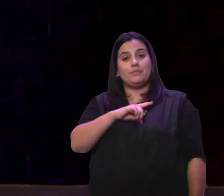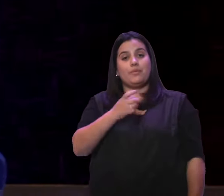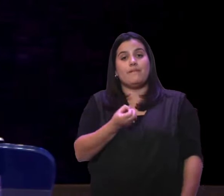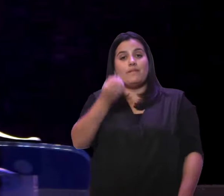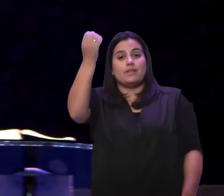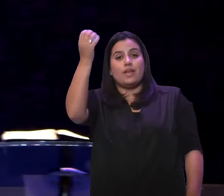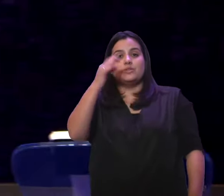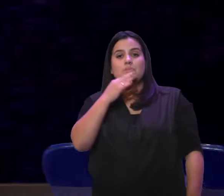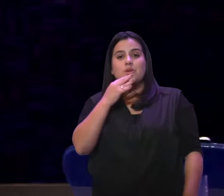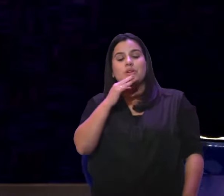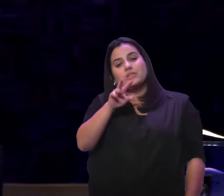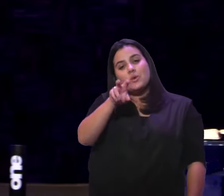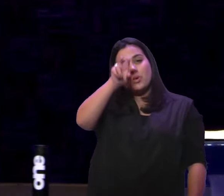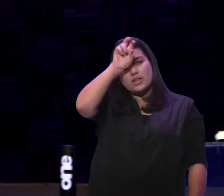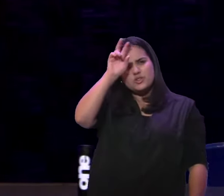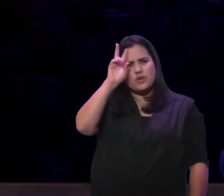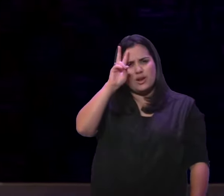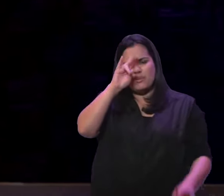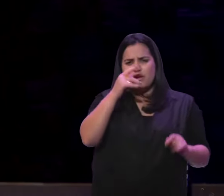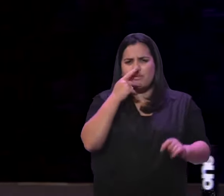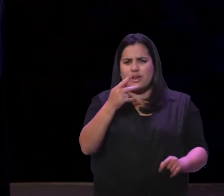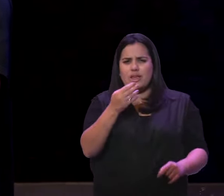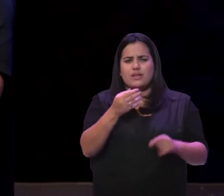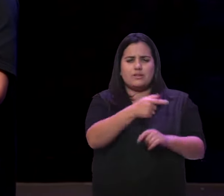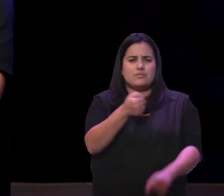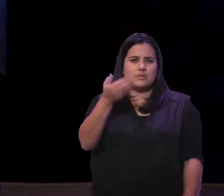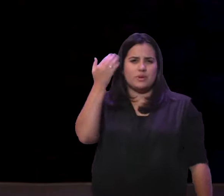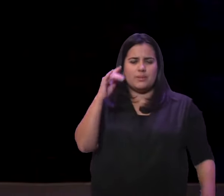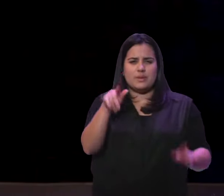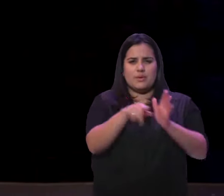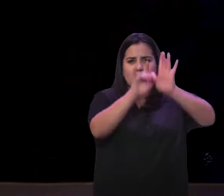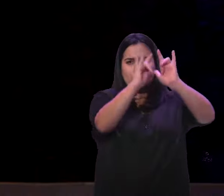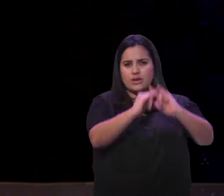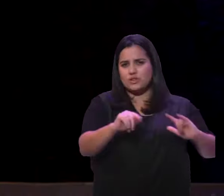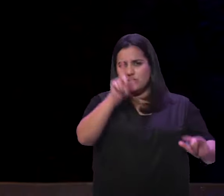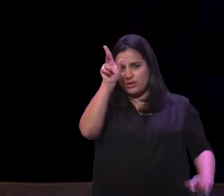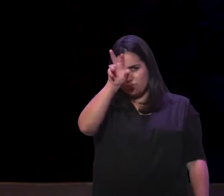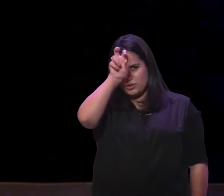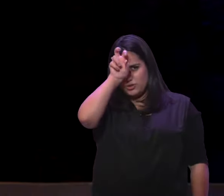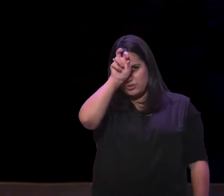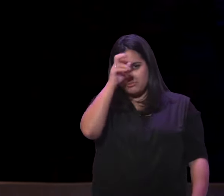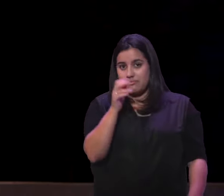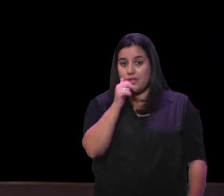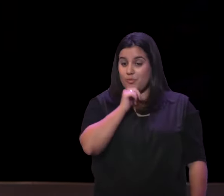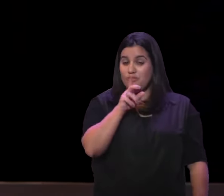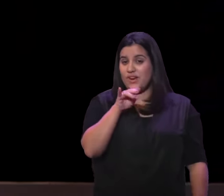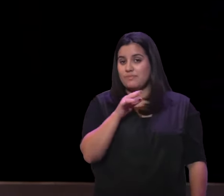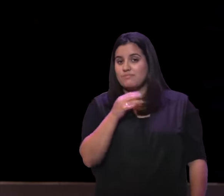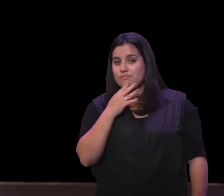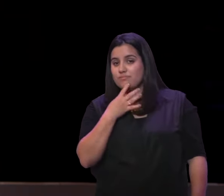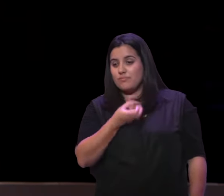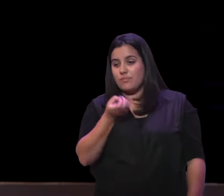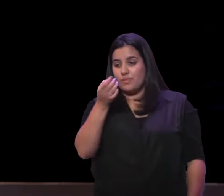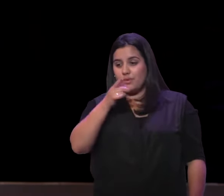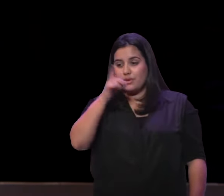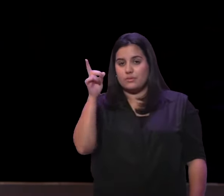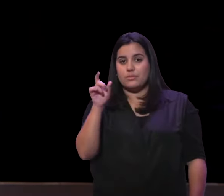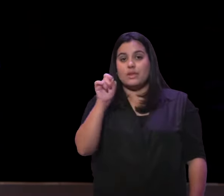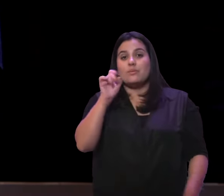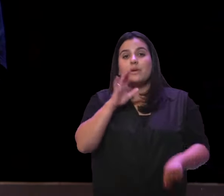do Egito, que eu contei para vocês semana passada. A bênção de Deus está repousando. E mais, essa mulher é minha